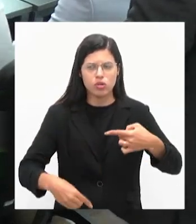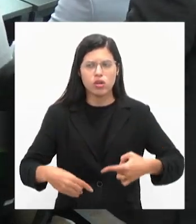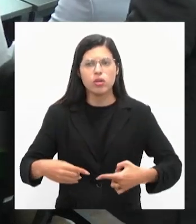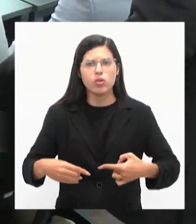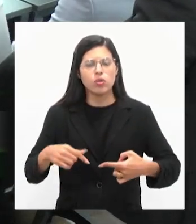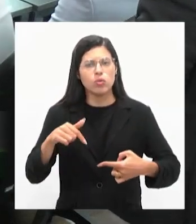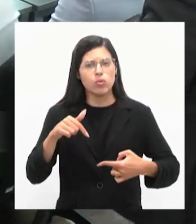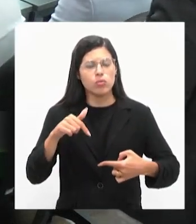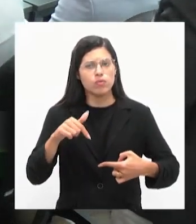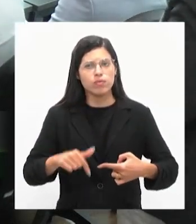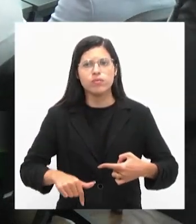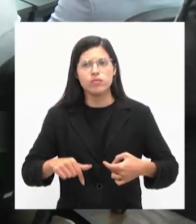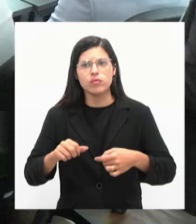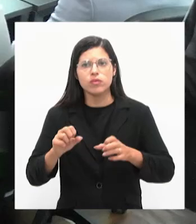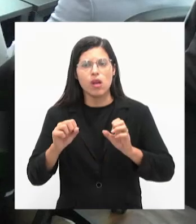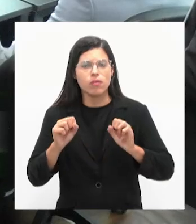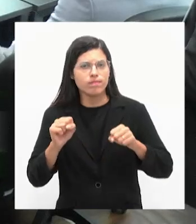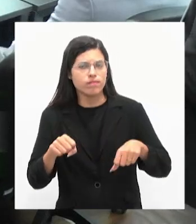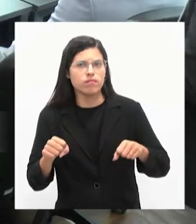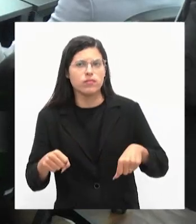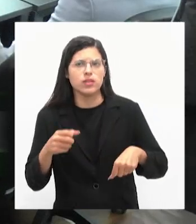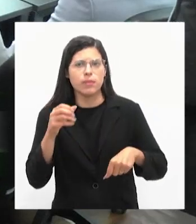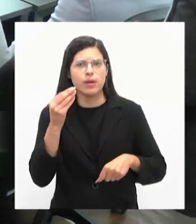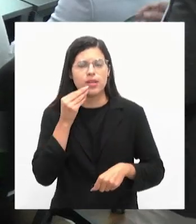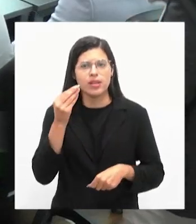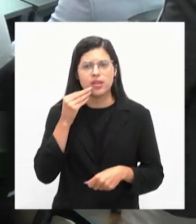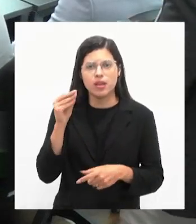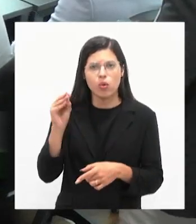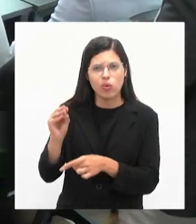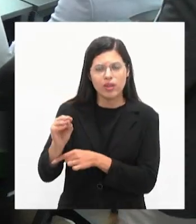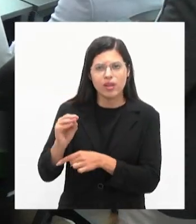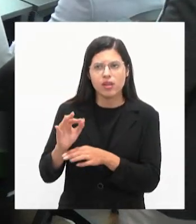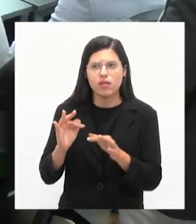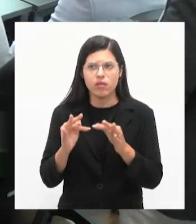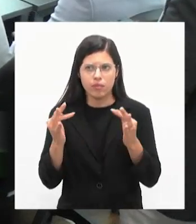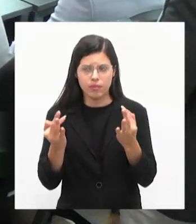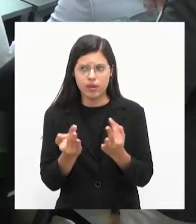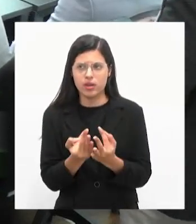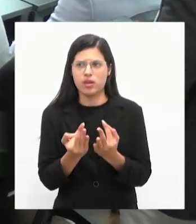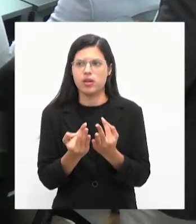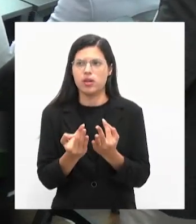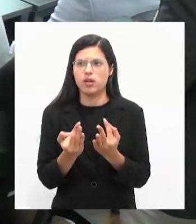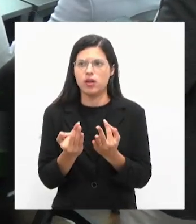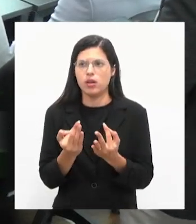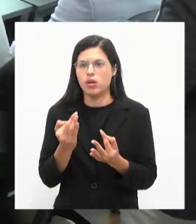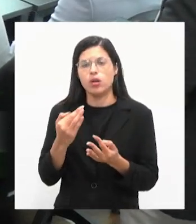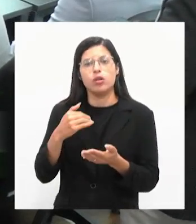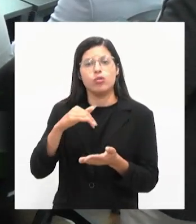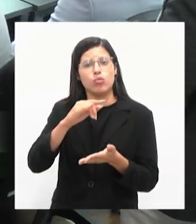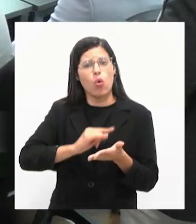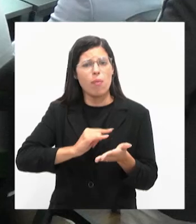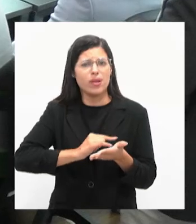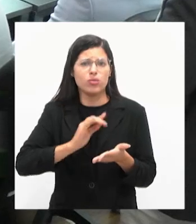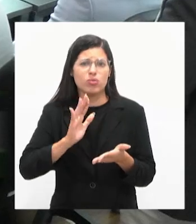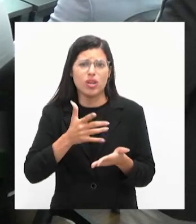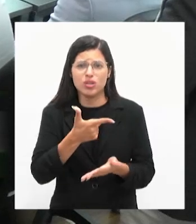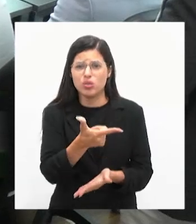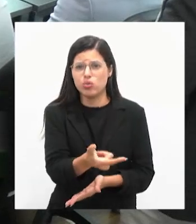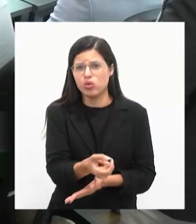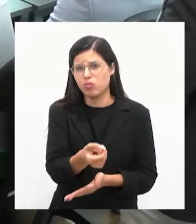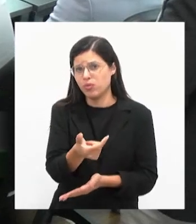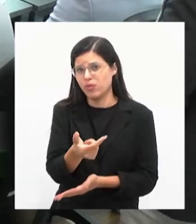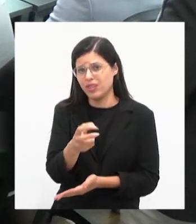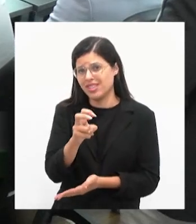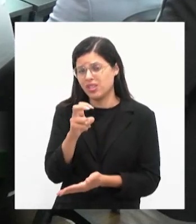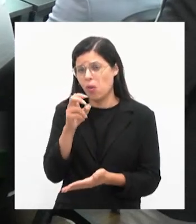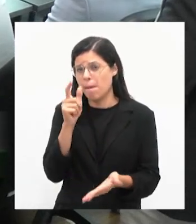família. E aí, quando a gente adentra o pátio, tem mais de 100 pessoas querendo retirar os seus veículos com documento já 25 pago, irmão. Nós não estamos falando de... Eu não